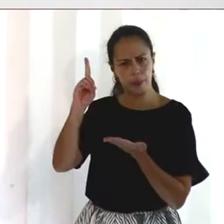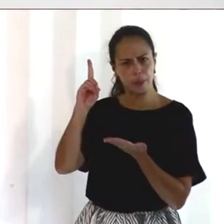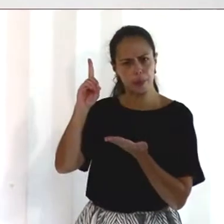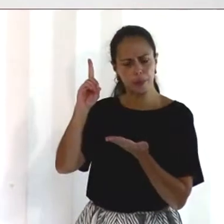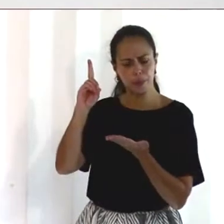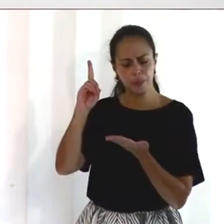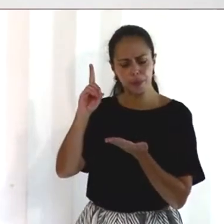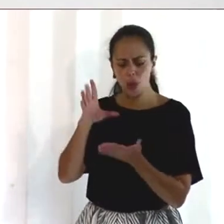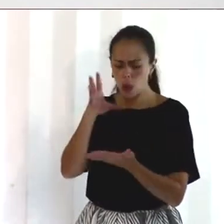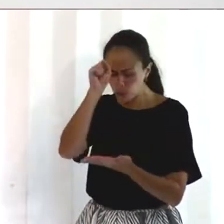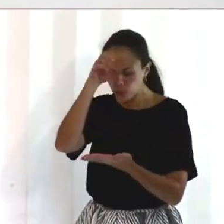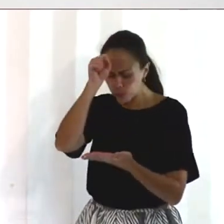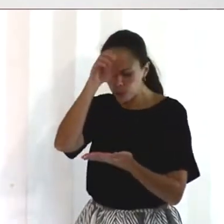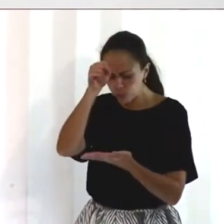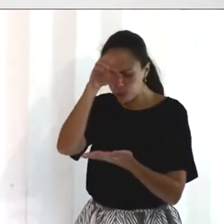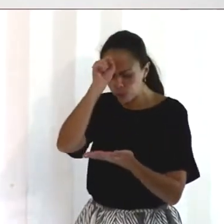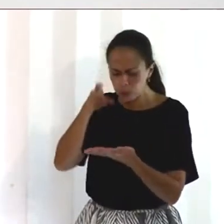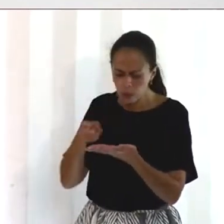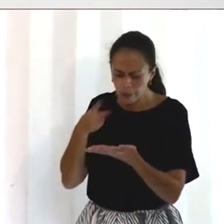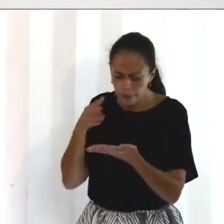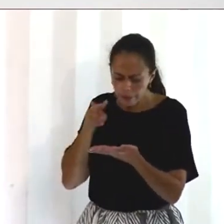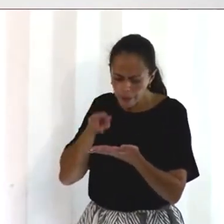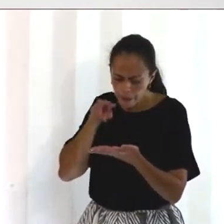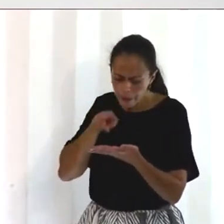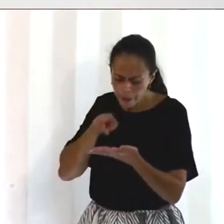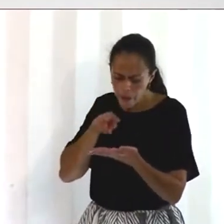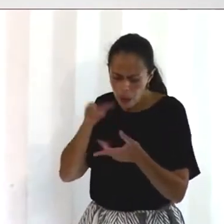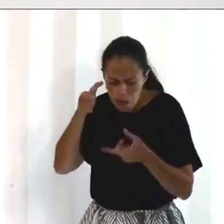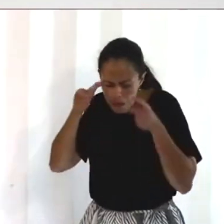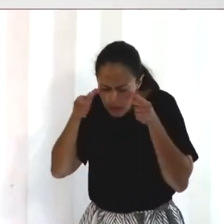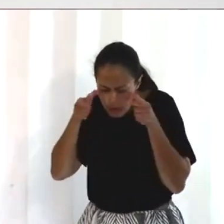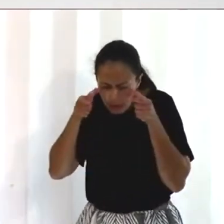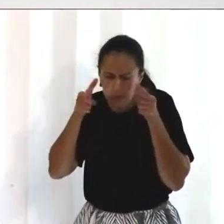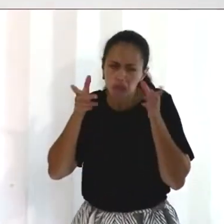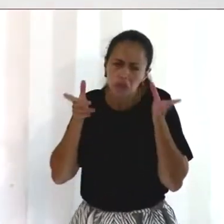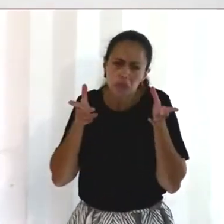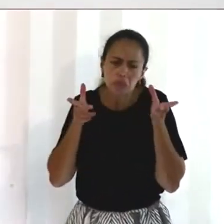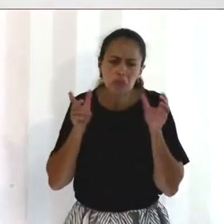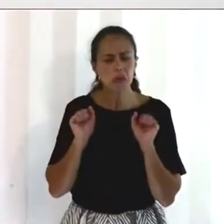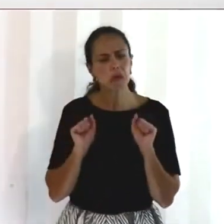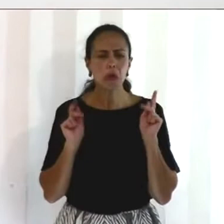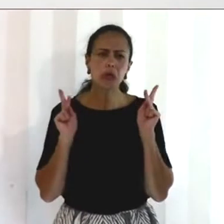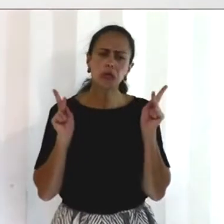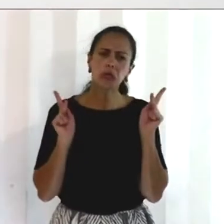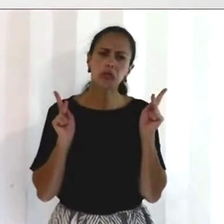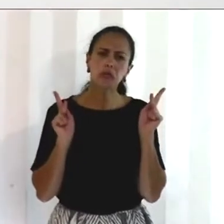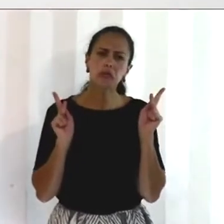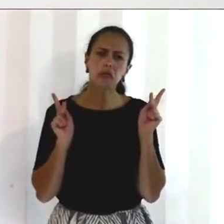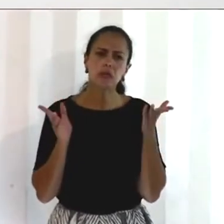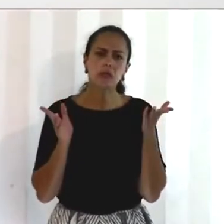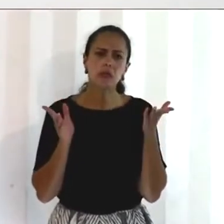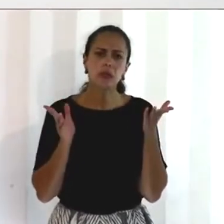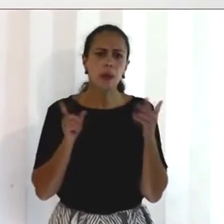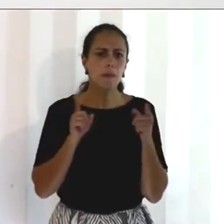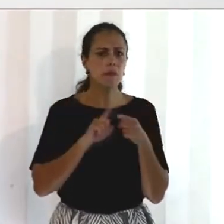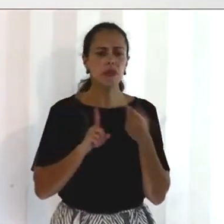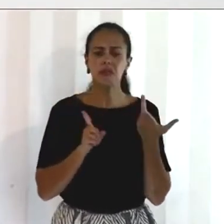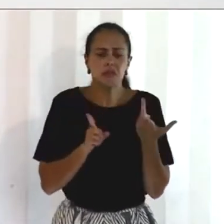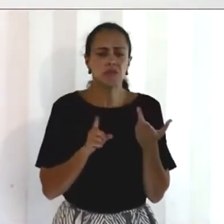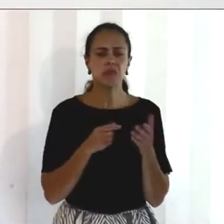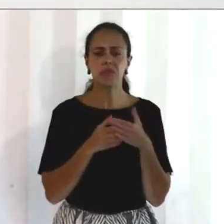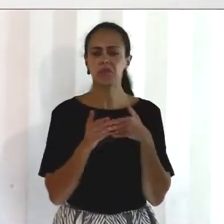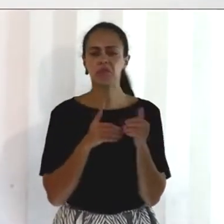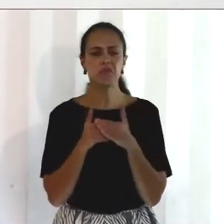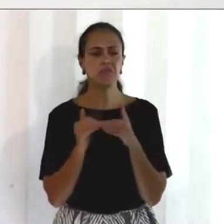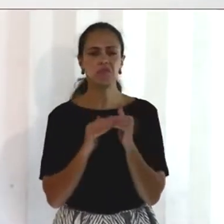praticante, assemelha-se ao homem que contempla num espelho seu rosto natural, pois a si mesmo se contempla e se retira, e para logo se